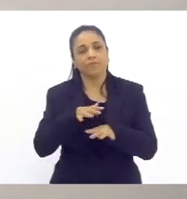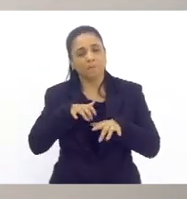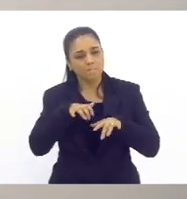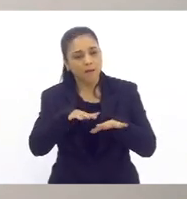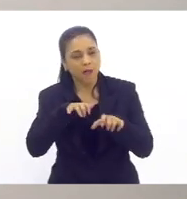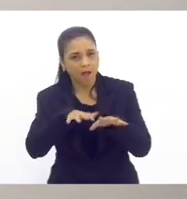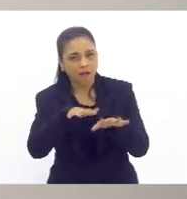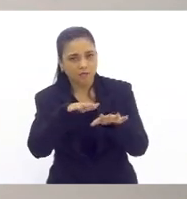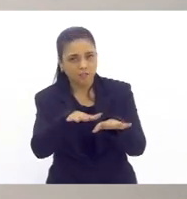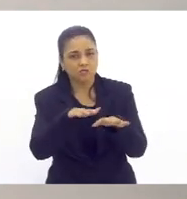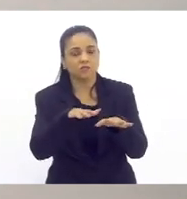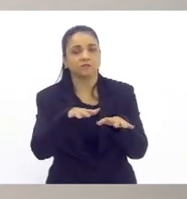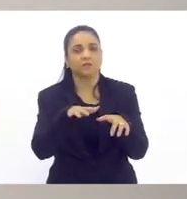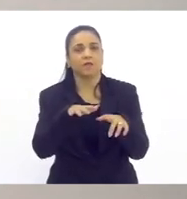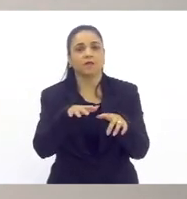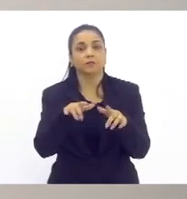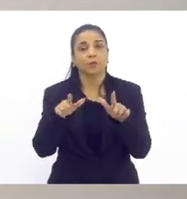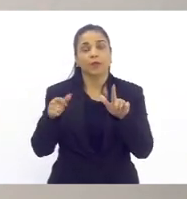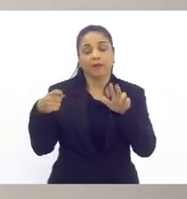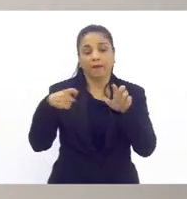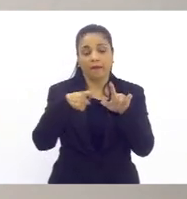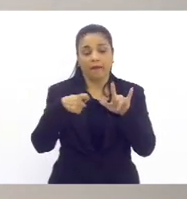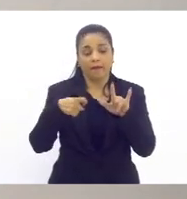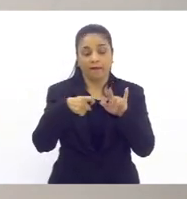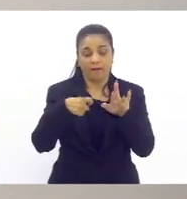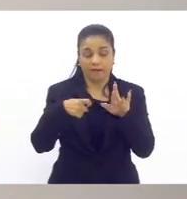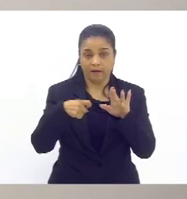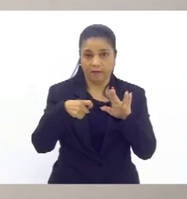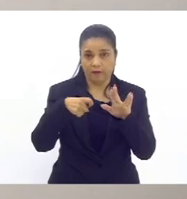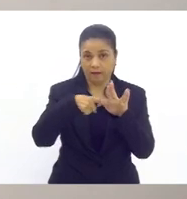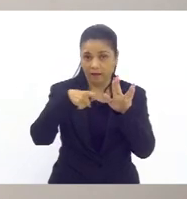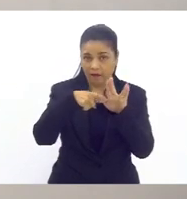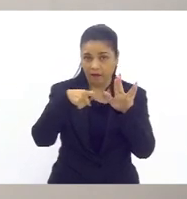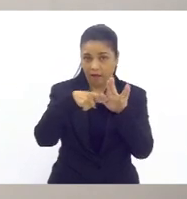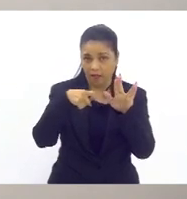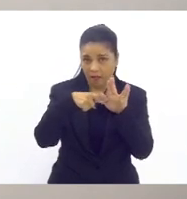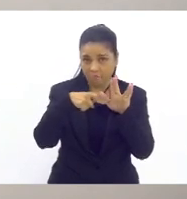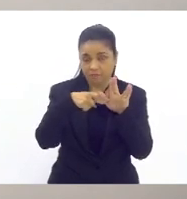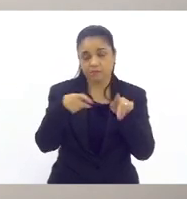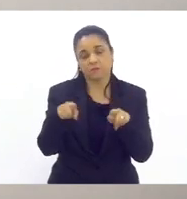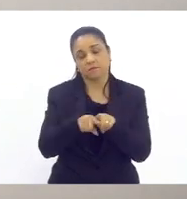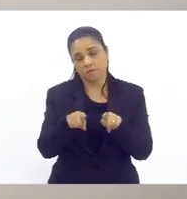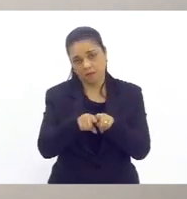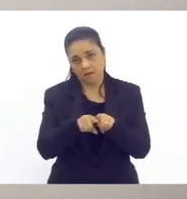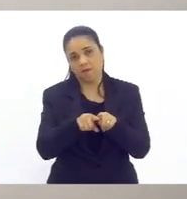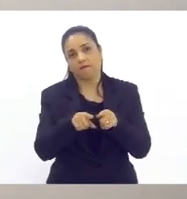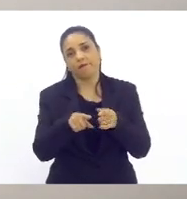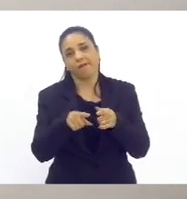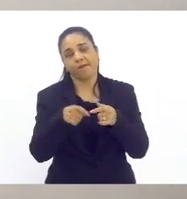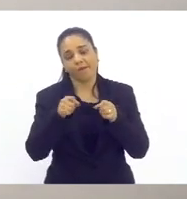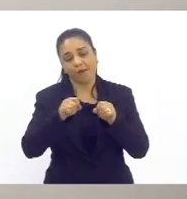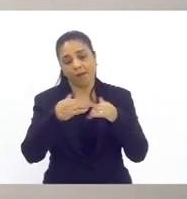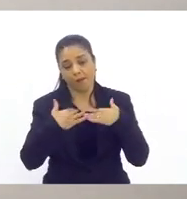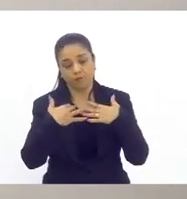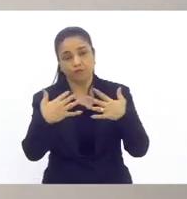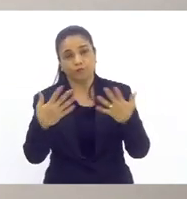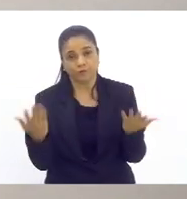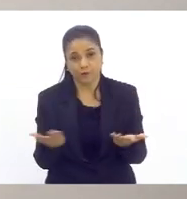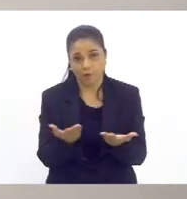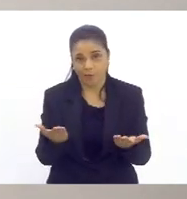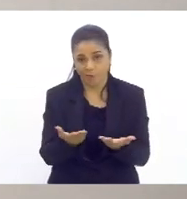da do cannabis medicinal e mas hoje a nossa audiência ela tem um recorte